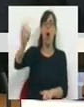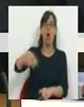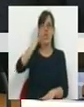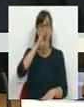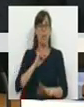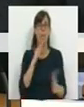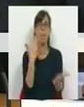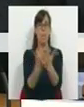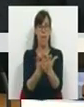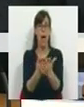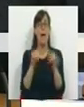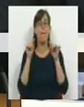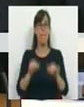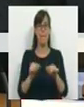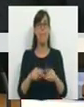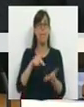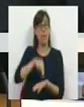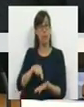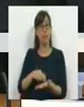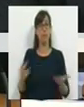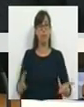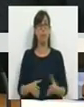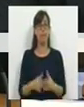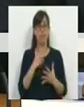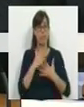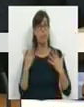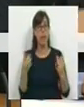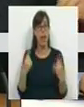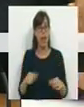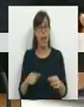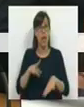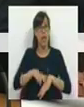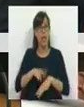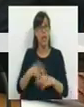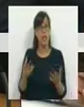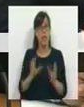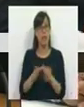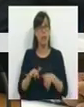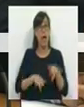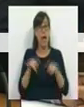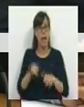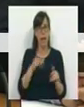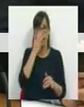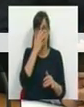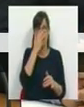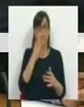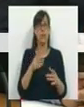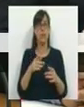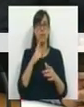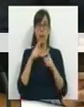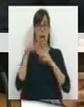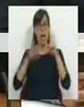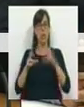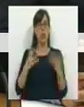Governo deu, e tendo em conta ainda por cima uma posição grande que tem na direção da companhia aérea, como